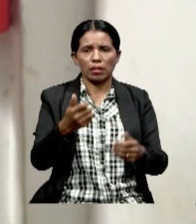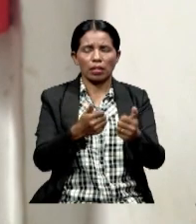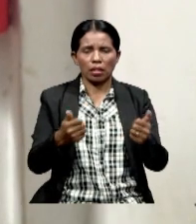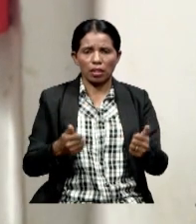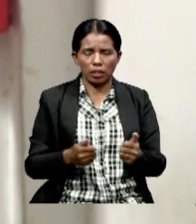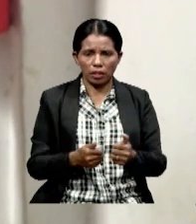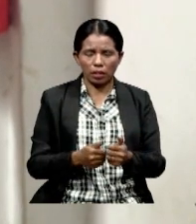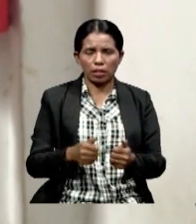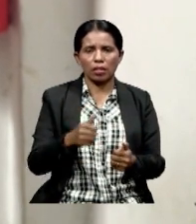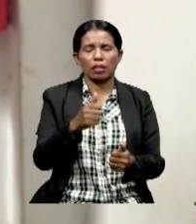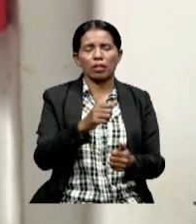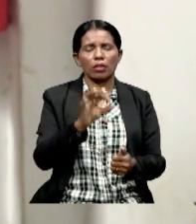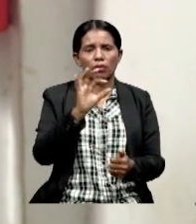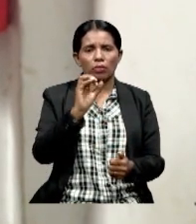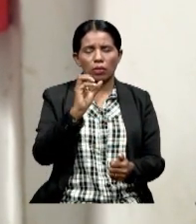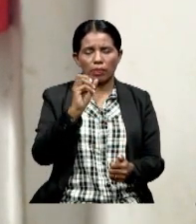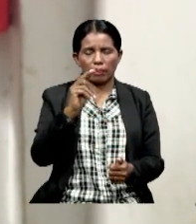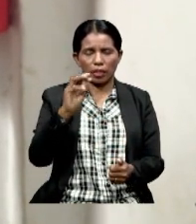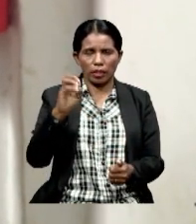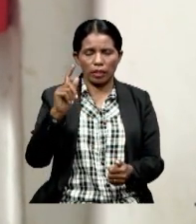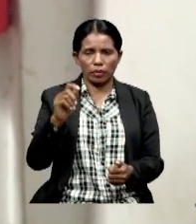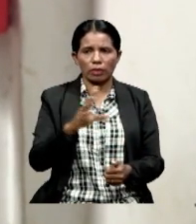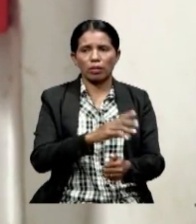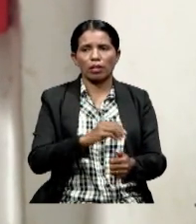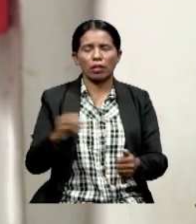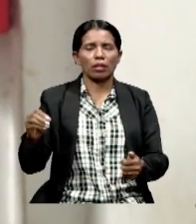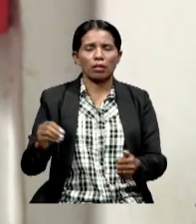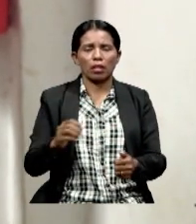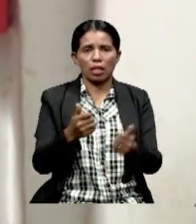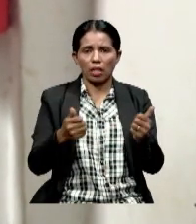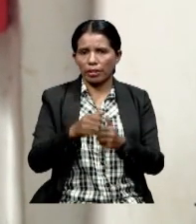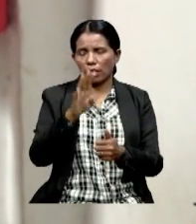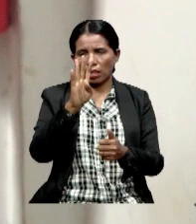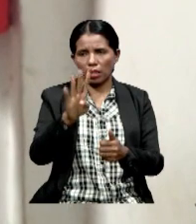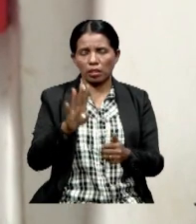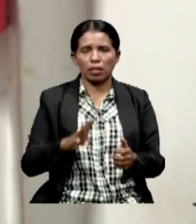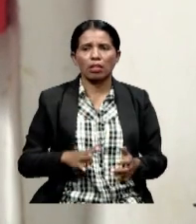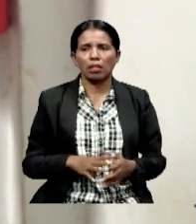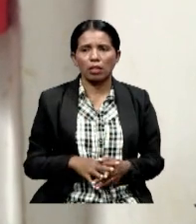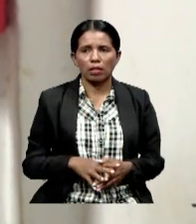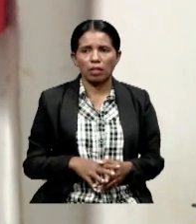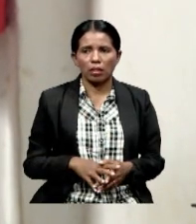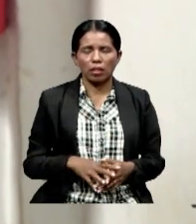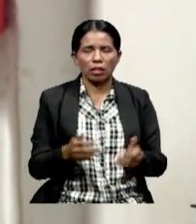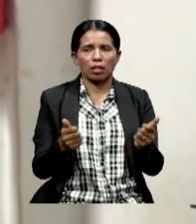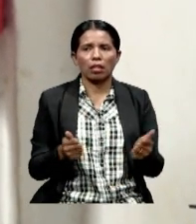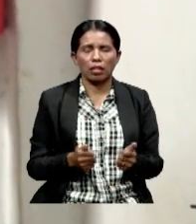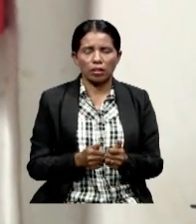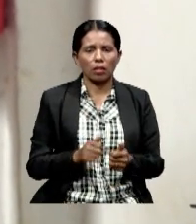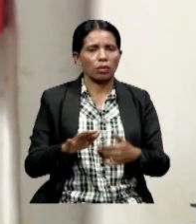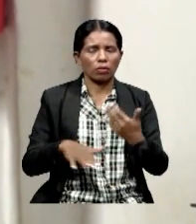1, aldeia Fomento 2, Mores Fon, Patofalia Suco Maruja Ninian, portanto, aldeia